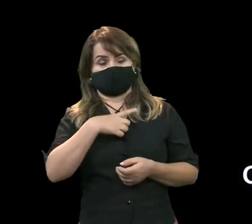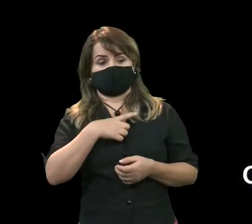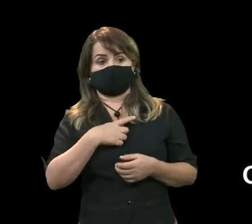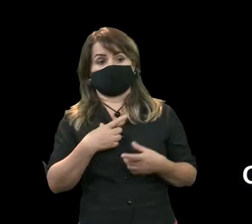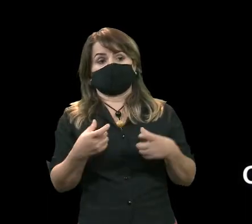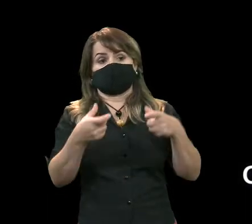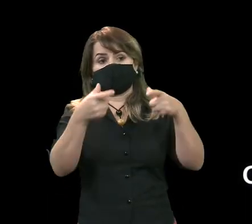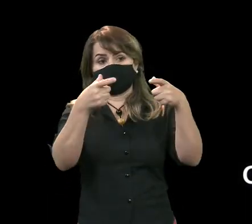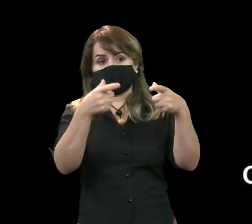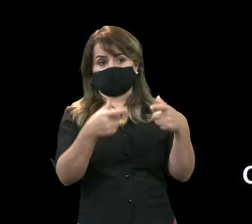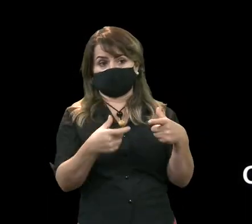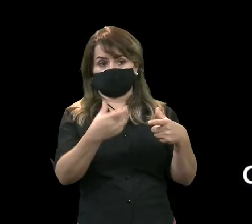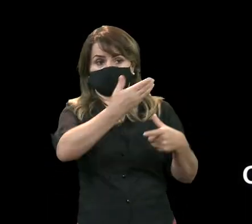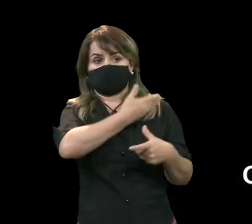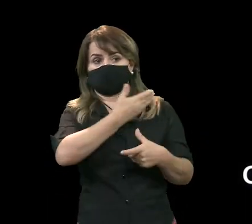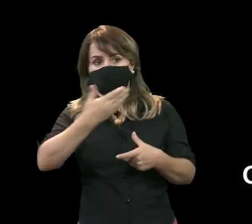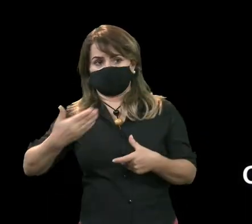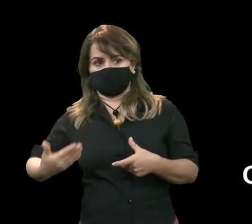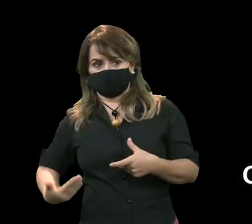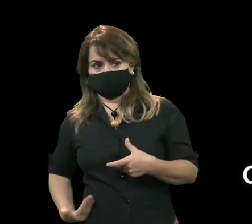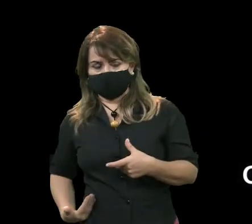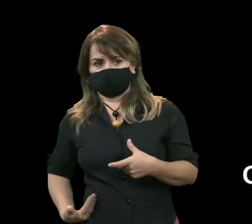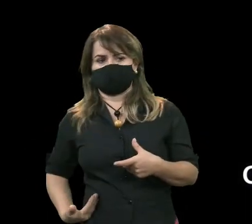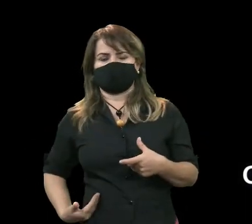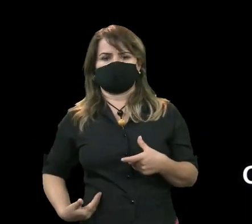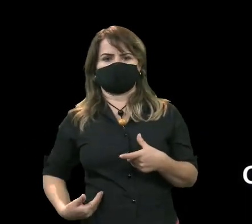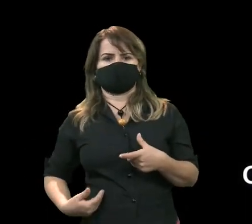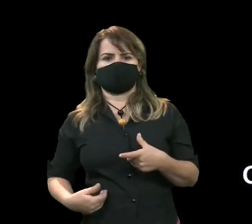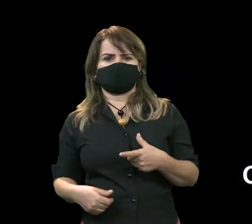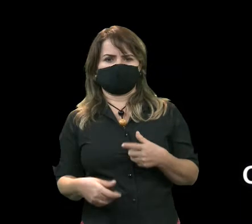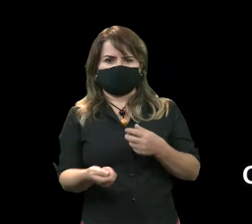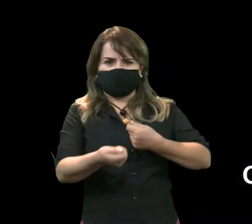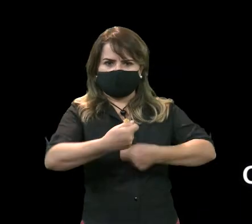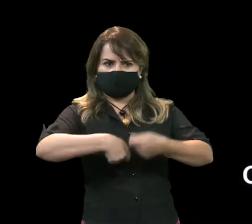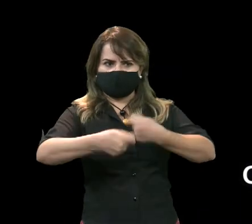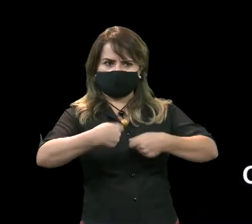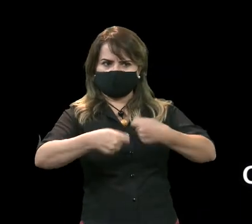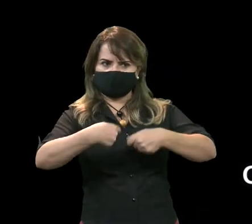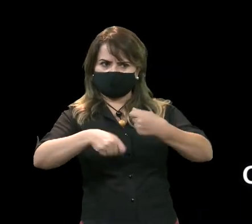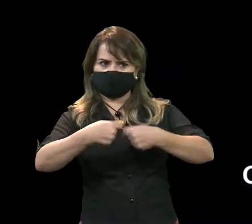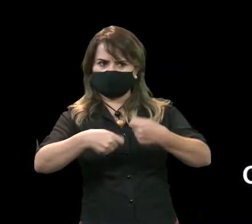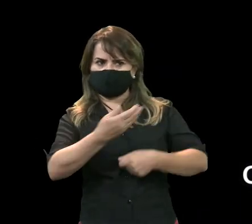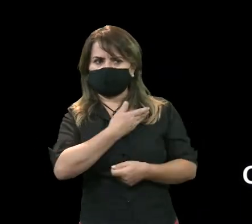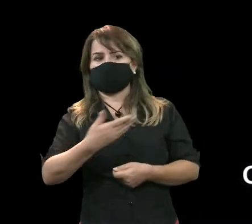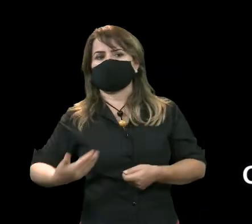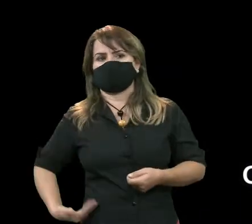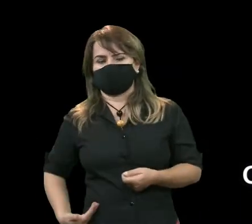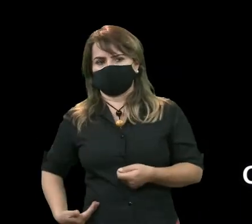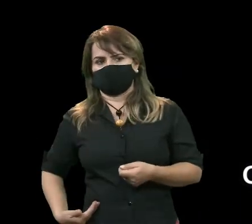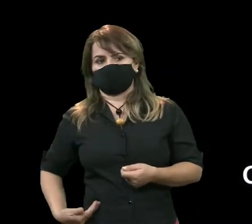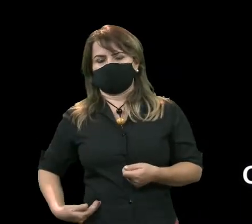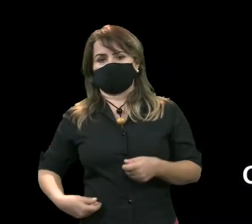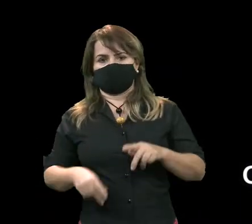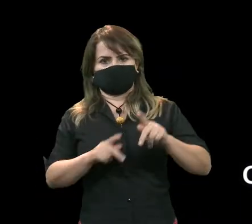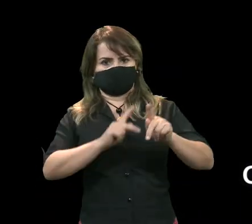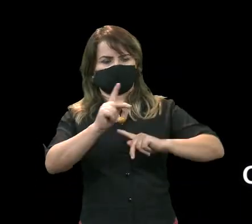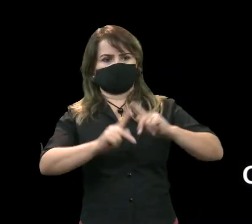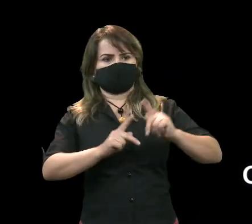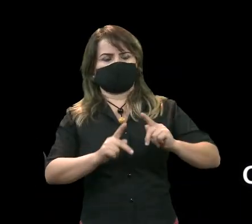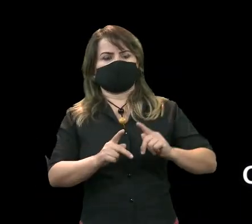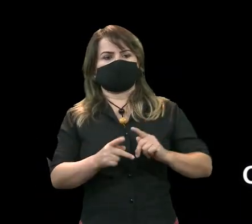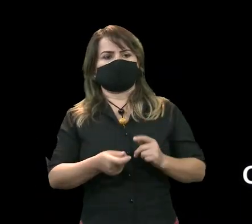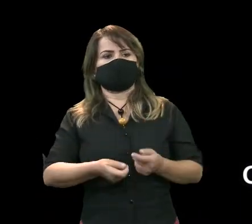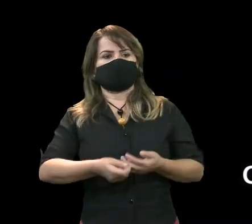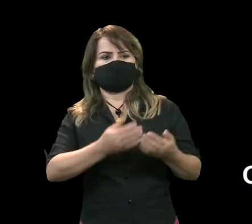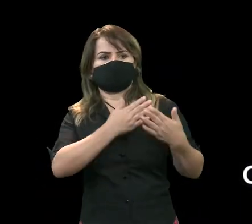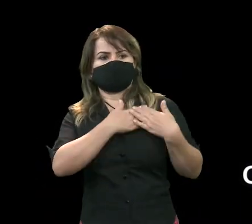pública. Nós não estamos falando de uma pessoa que toma as decisões e ele fala, escreve e assina. Eu quero crer